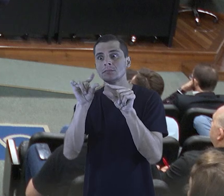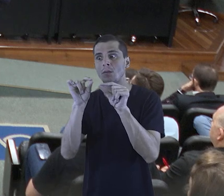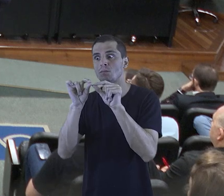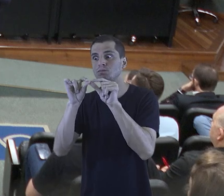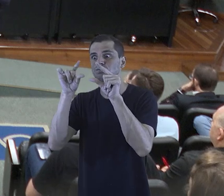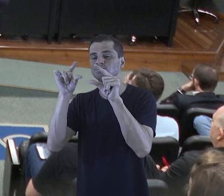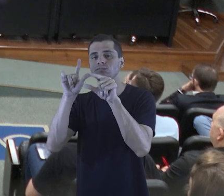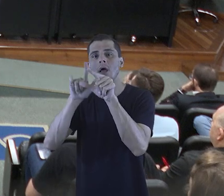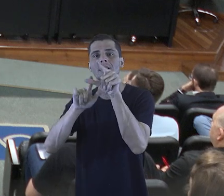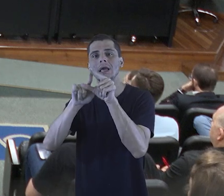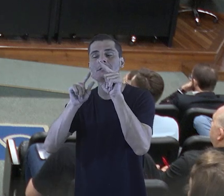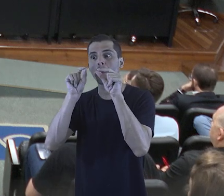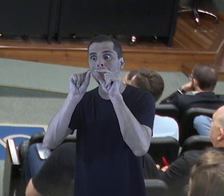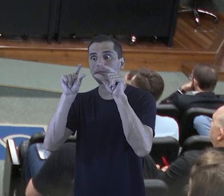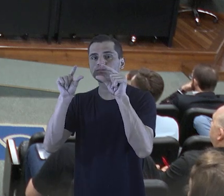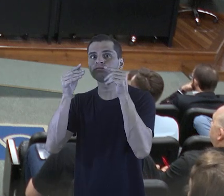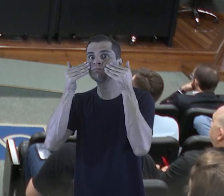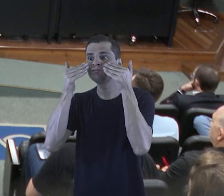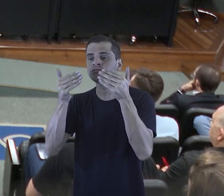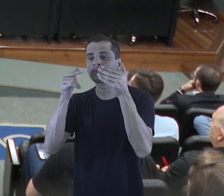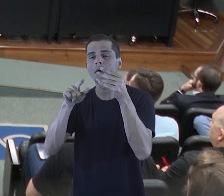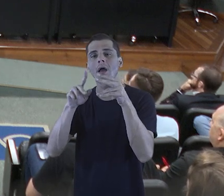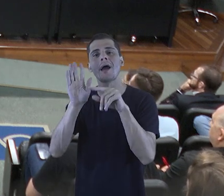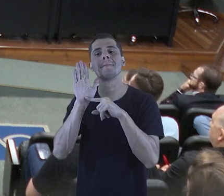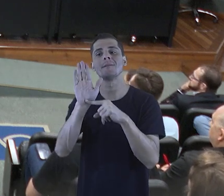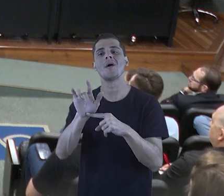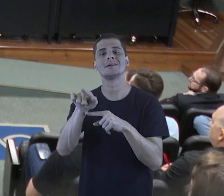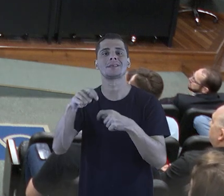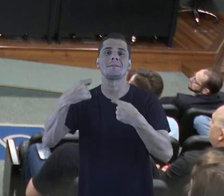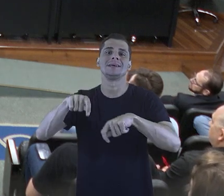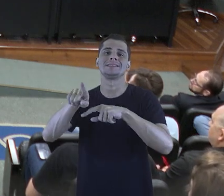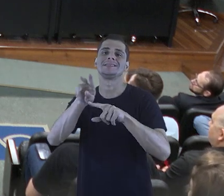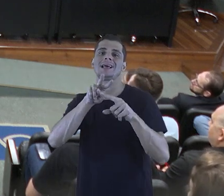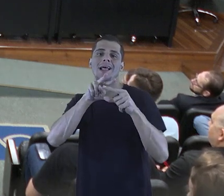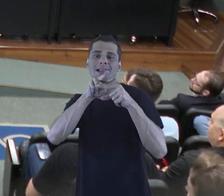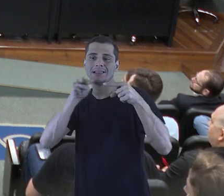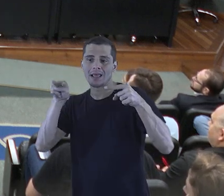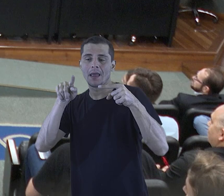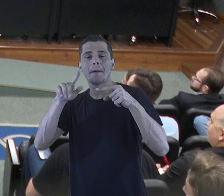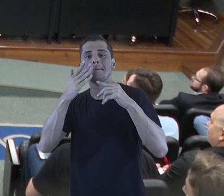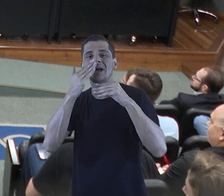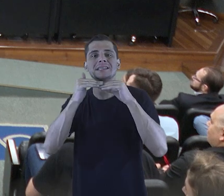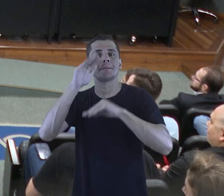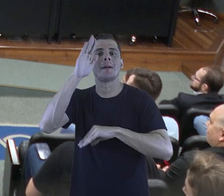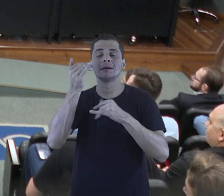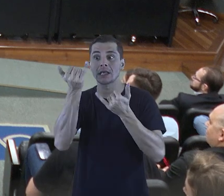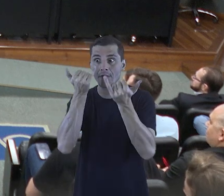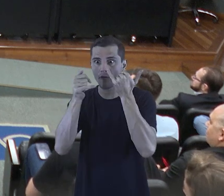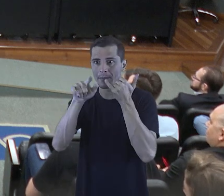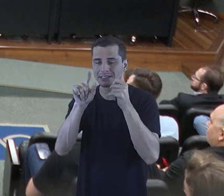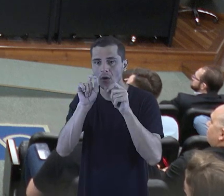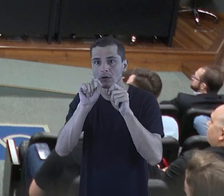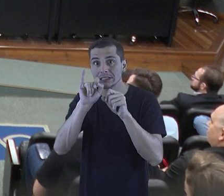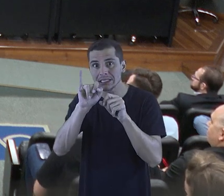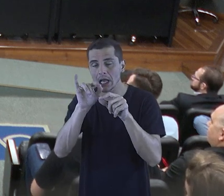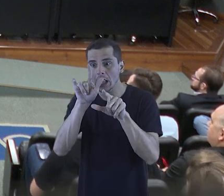você que ali você tem que ler. Você continua não lendo. Mas está destacado ou não está? Está.